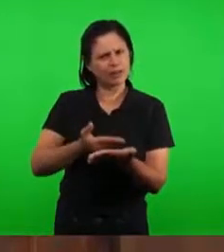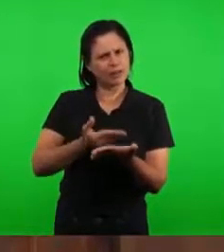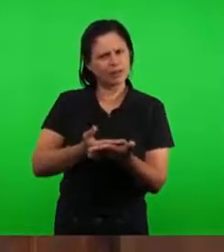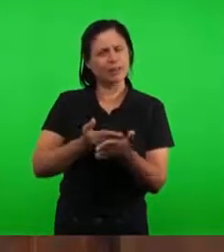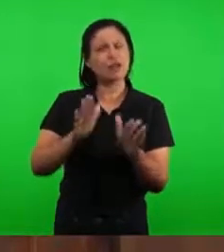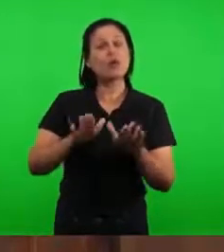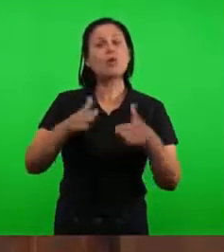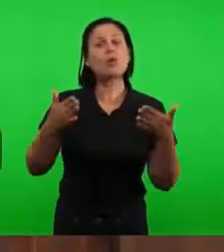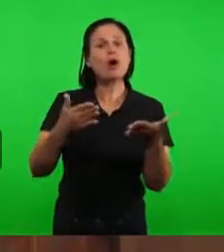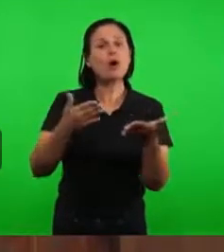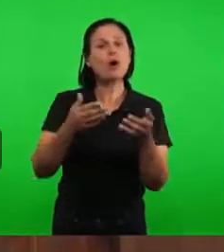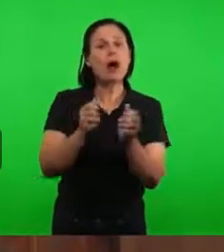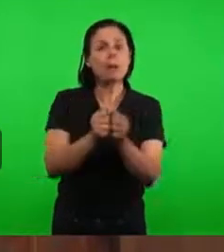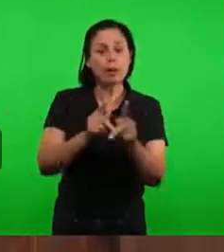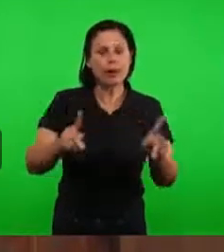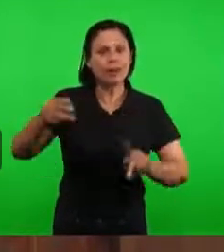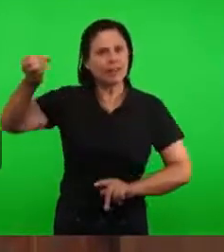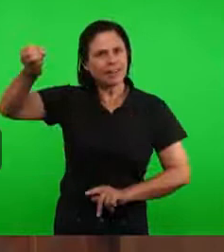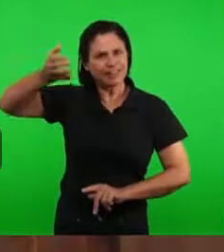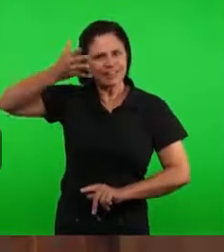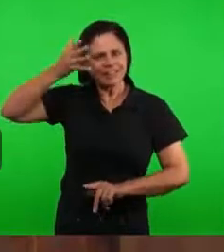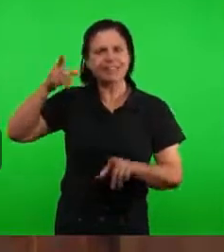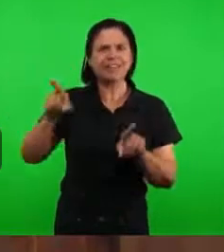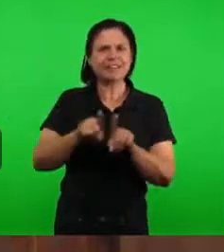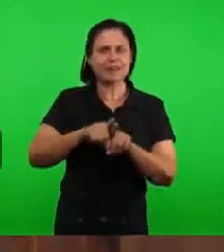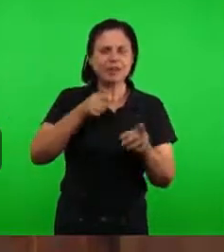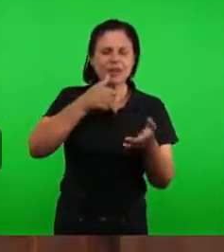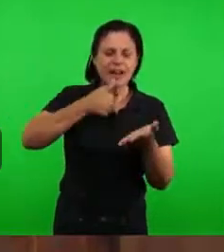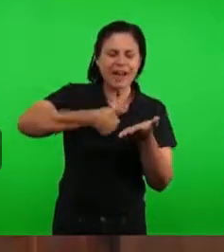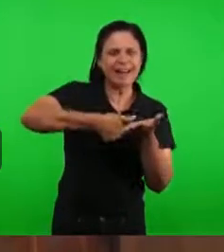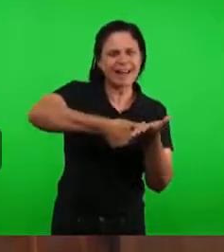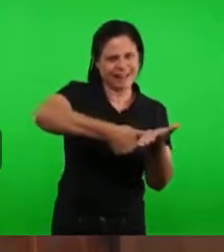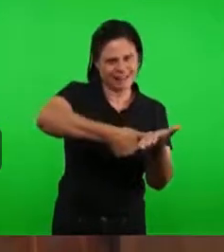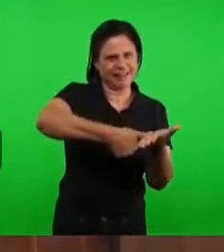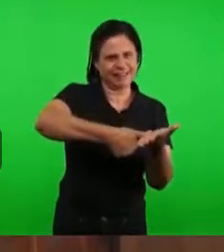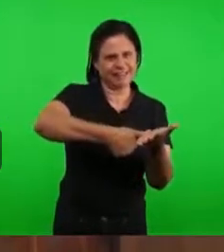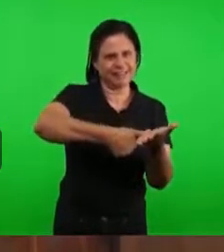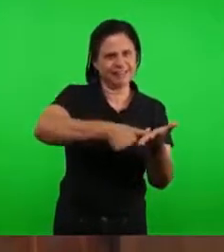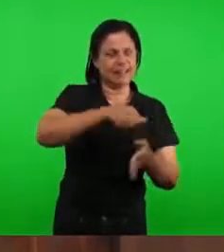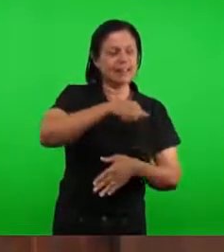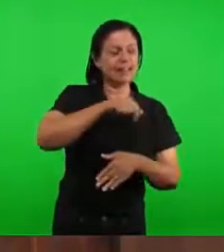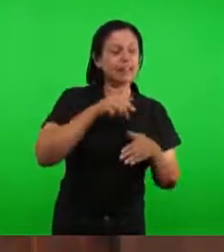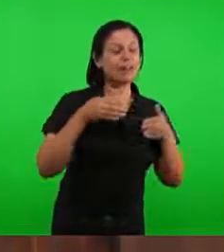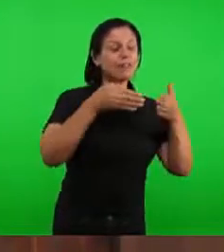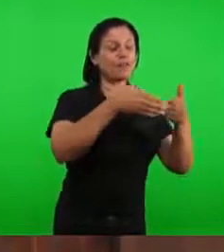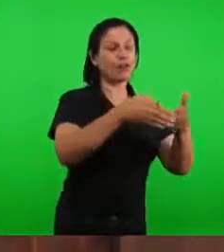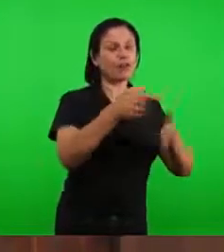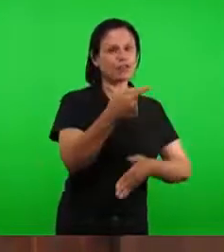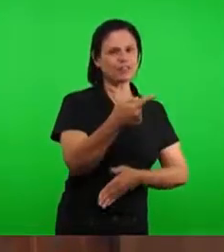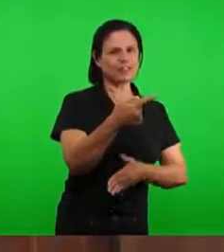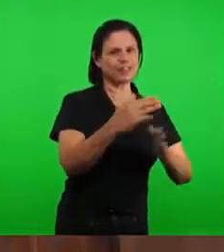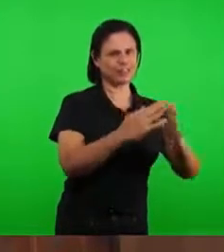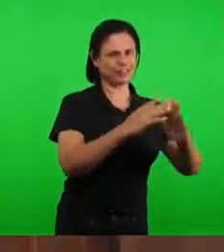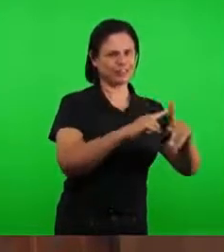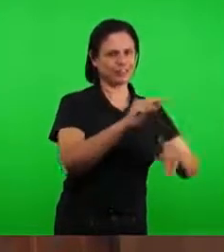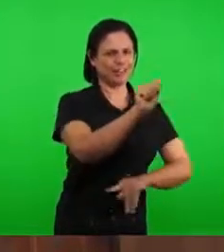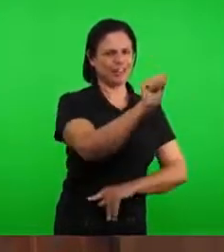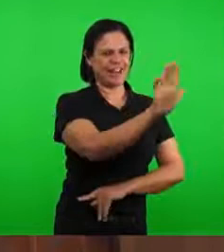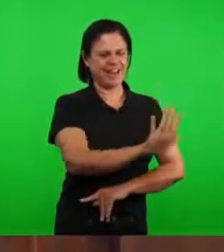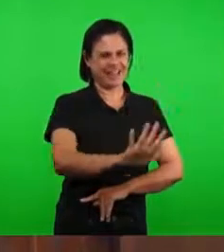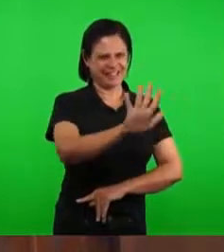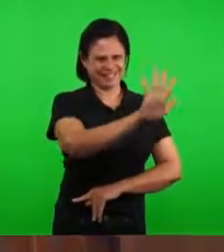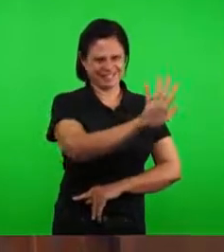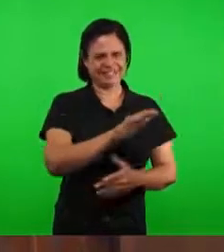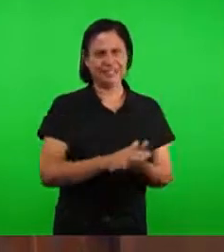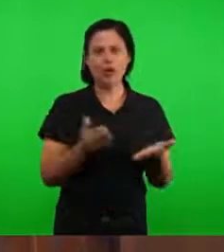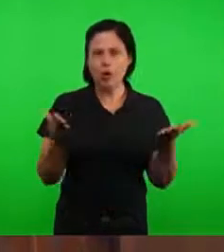revelações do Apocalipse e as cartas dirigidas às sete igrejas da Ásia. E hoje estaremos entrando numa